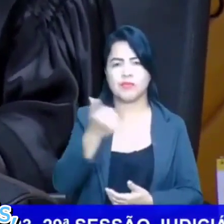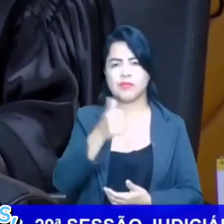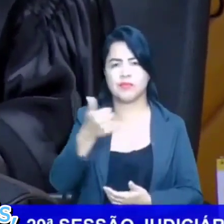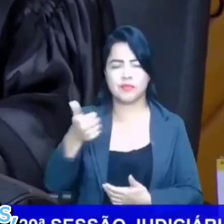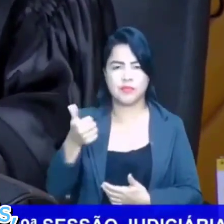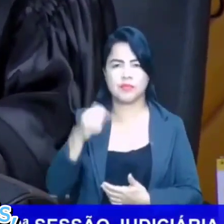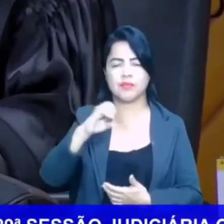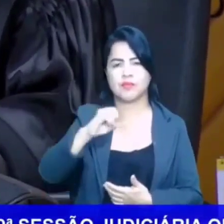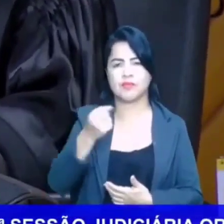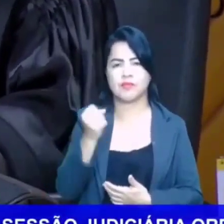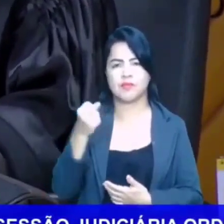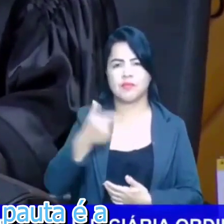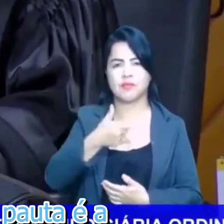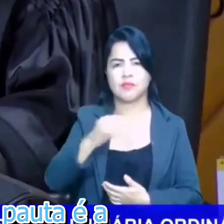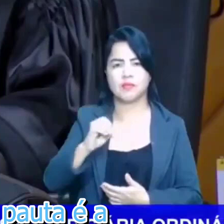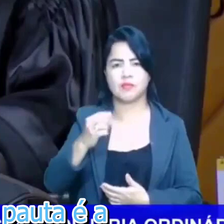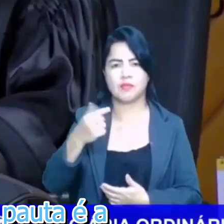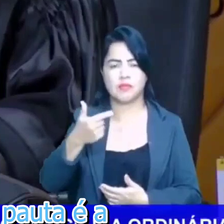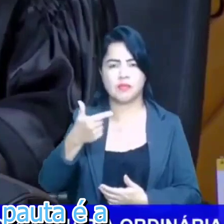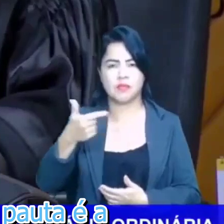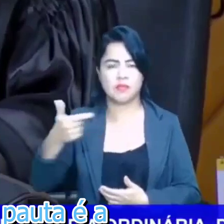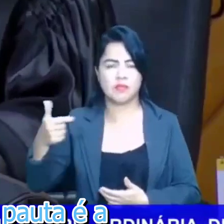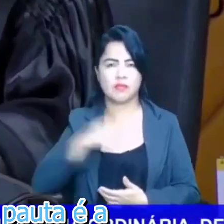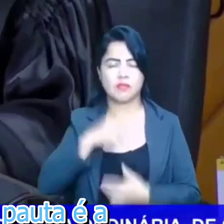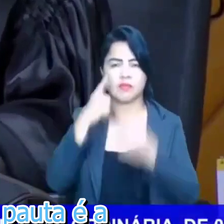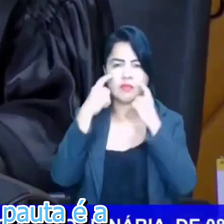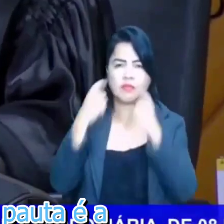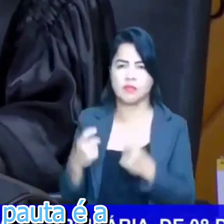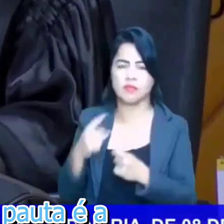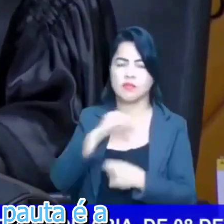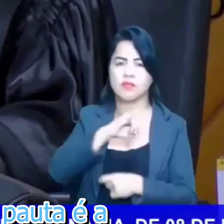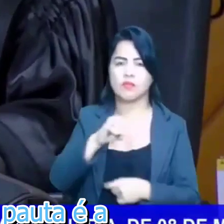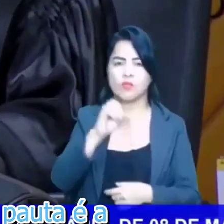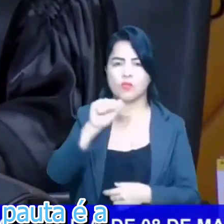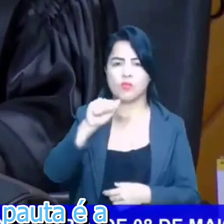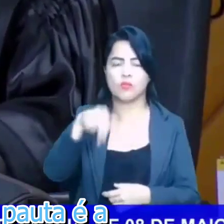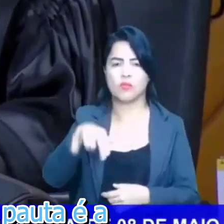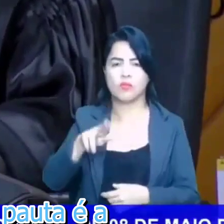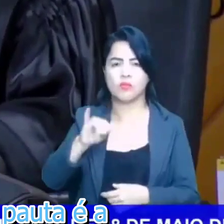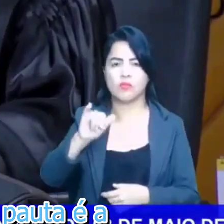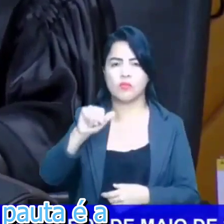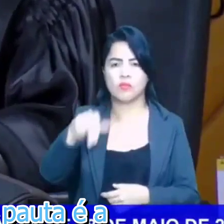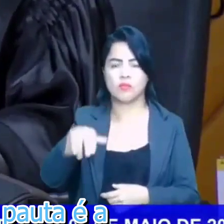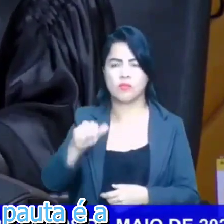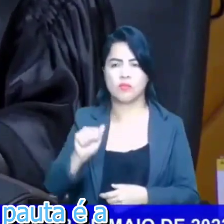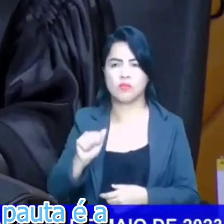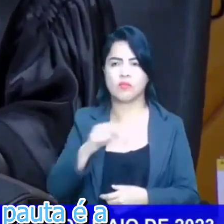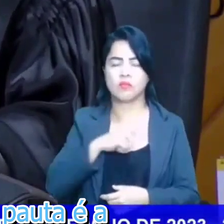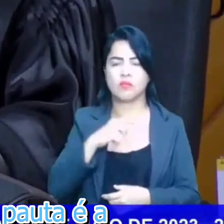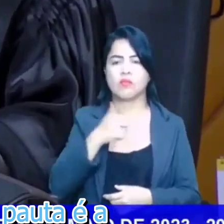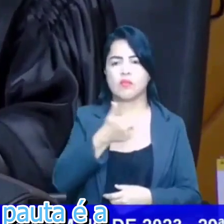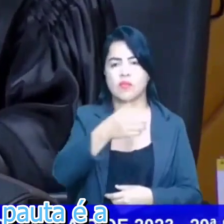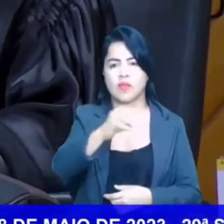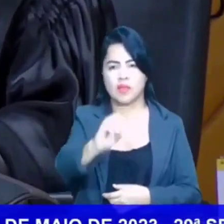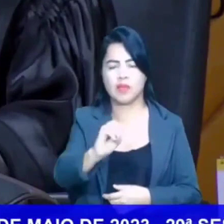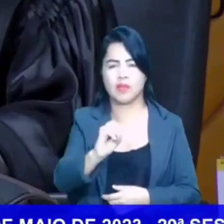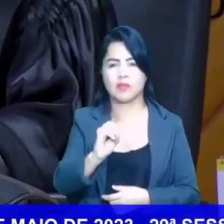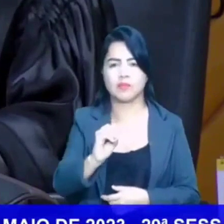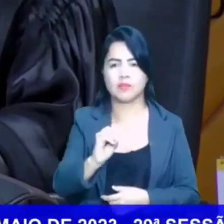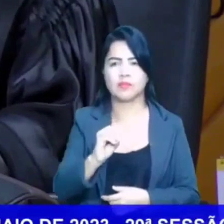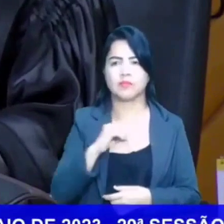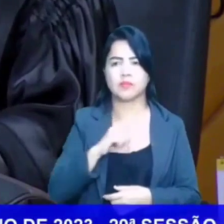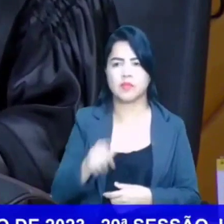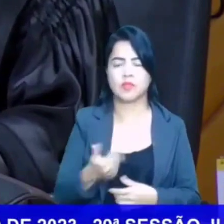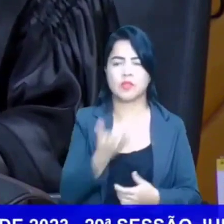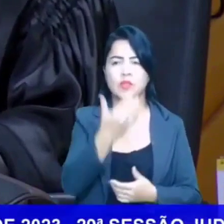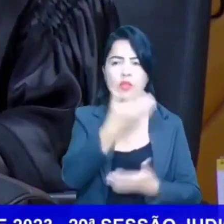060-1108 de 2022. A interessada é Joaquina da Silva Ramos. E o item 10 da pauta é